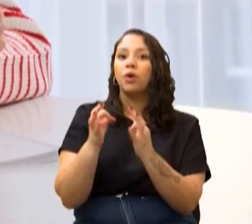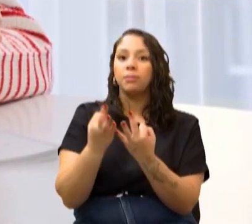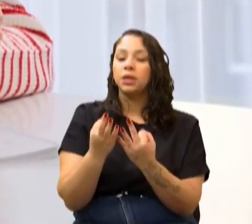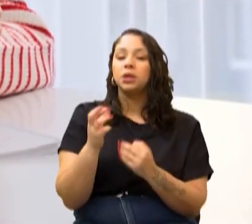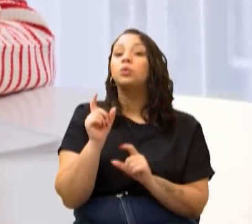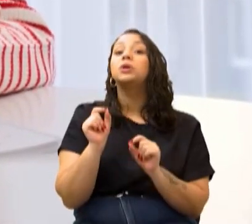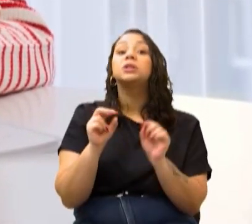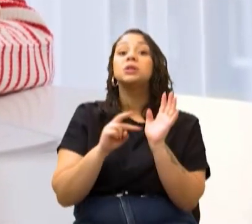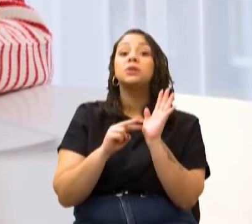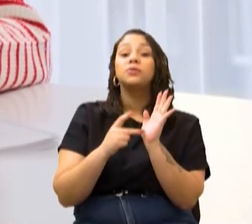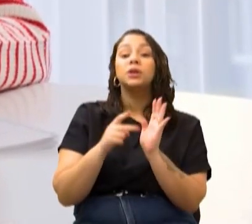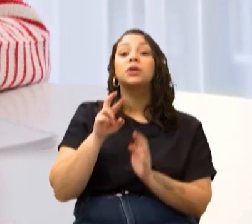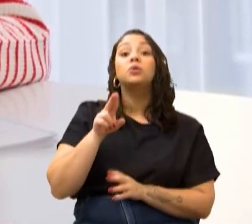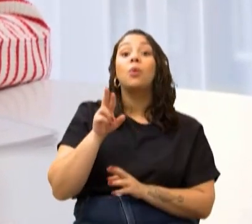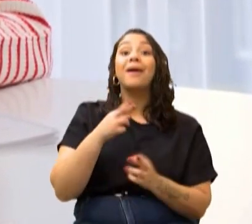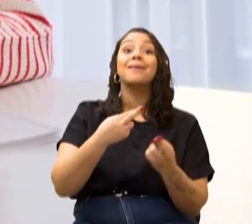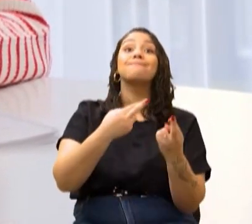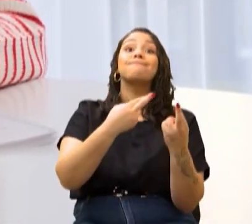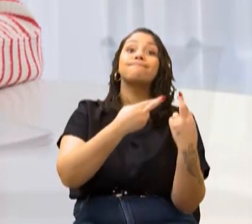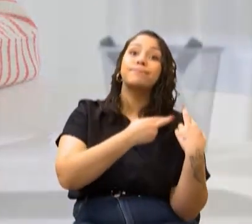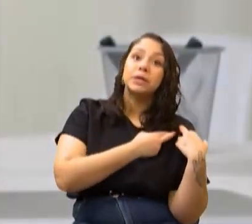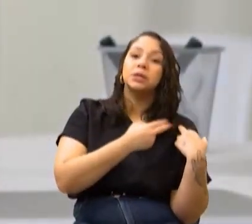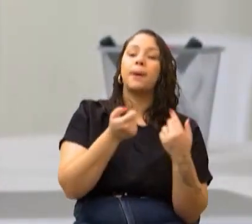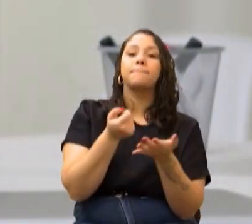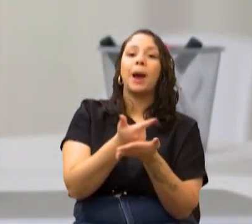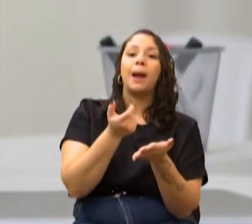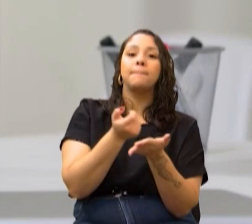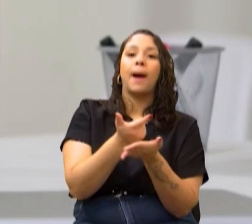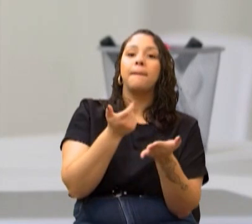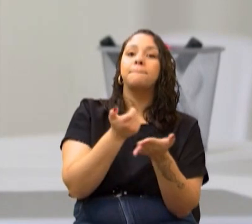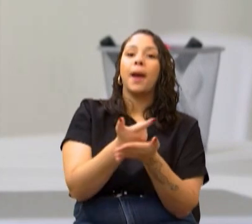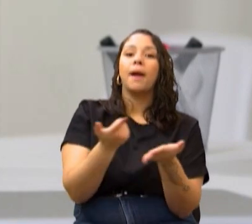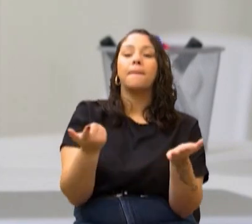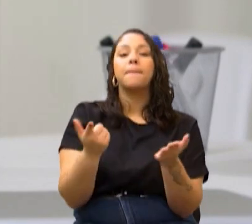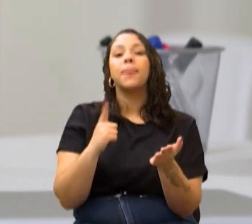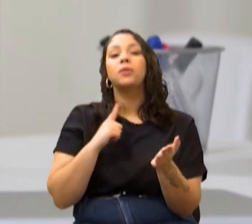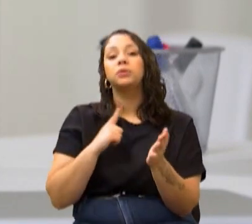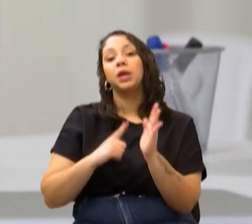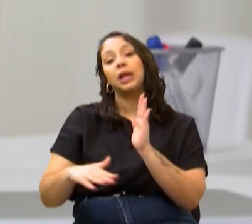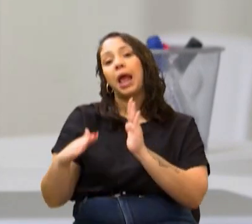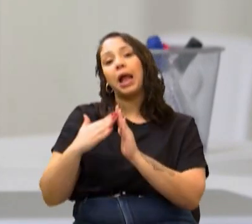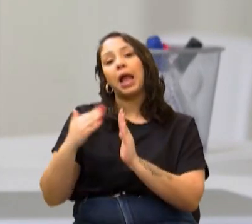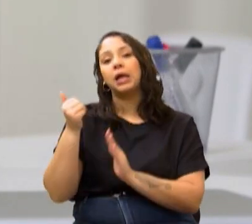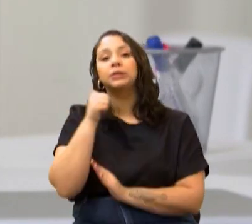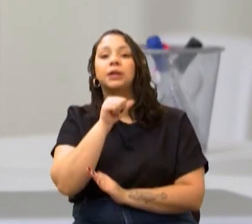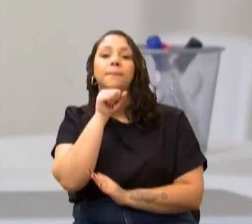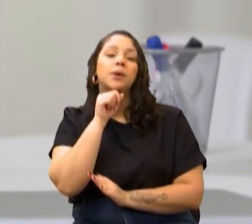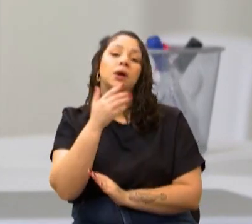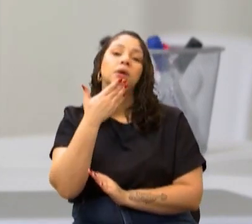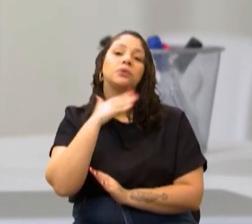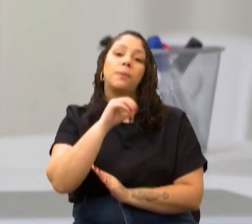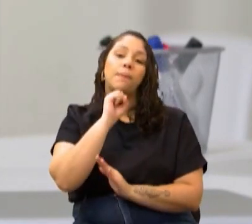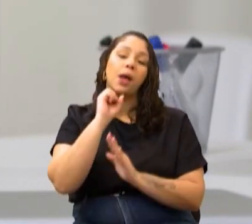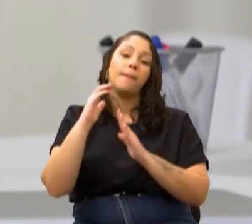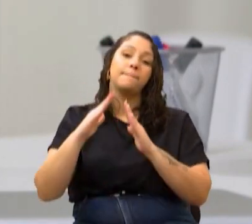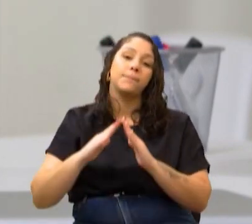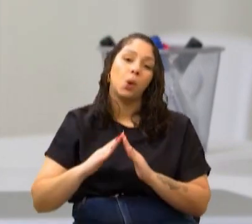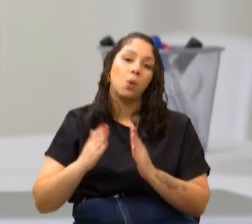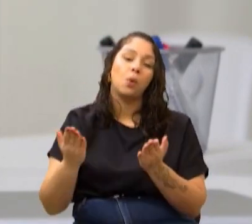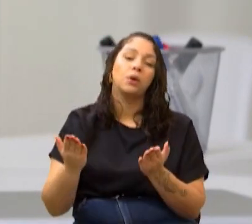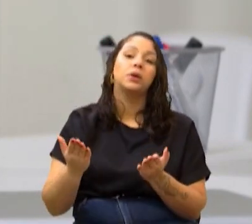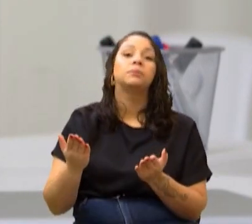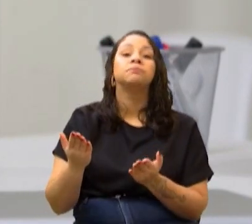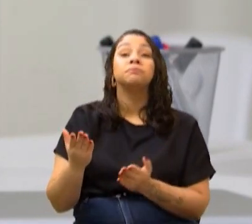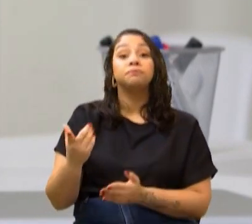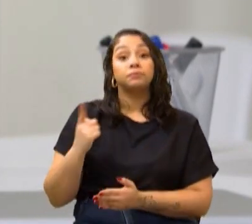Então ele não é o responsável pelas contas da casa. Então às vezes ele está nas casas, eventualmente do pai, da mãe,